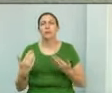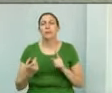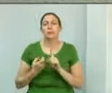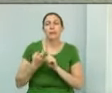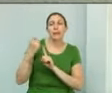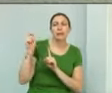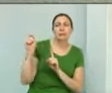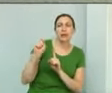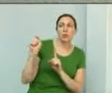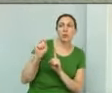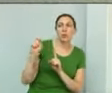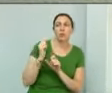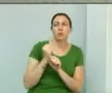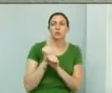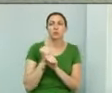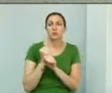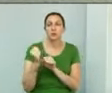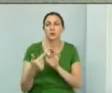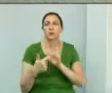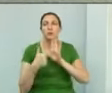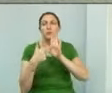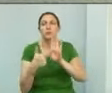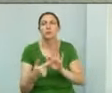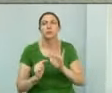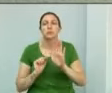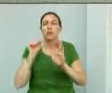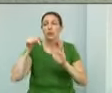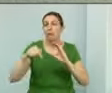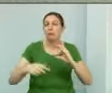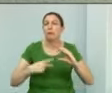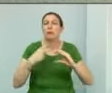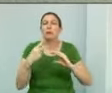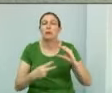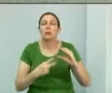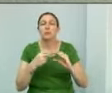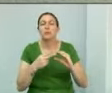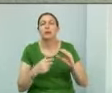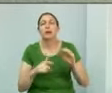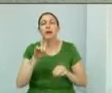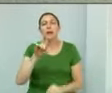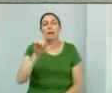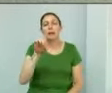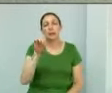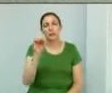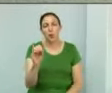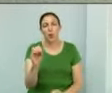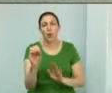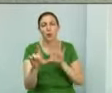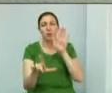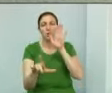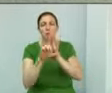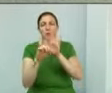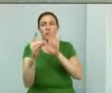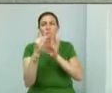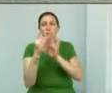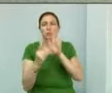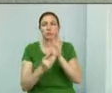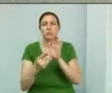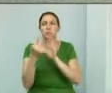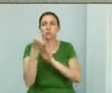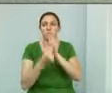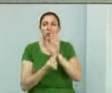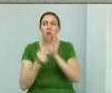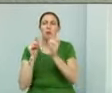agosto, agora, deste ano, nós apresentamos aqui na Câmara de Vereadores a LDO, Lei de Diretrizes Orçamentárias, que ela